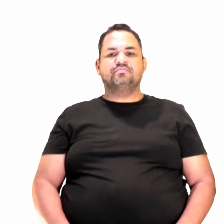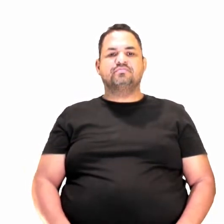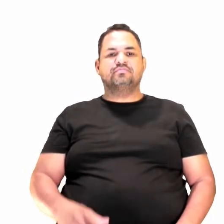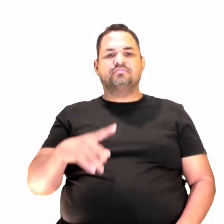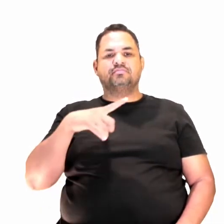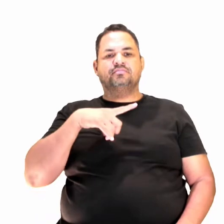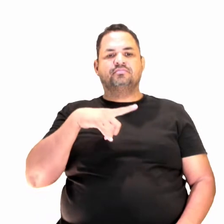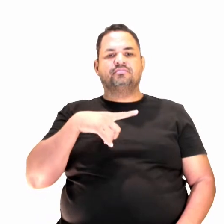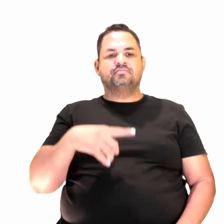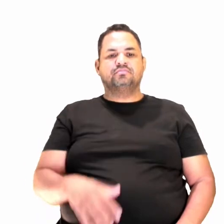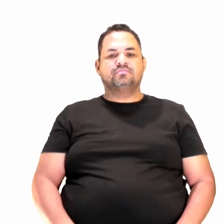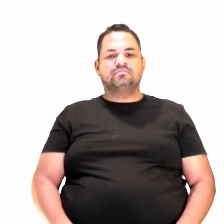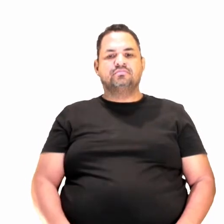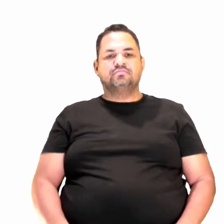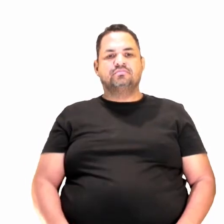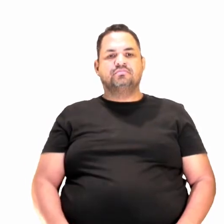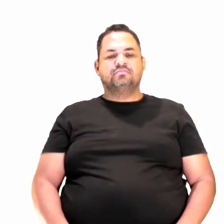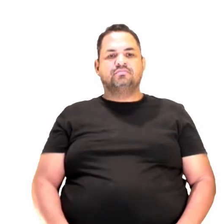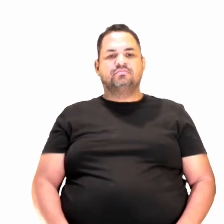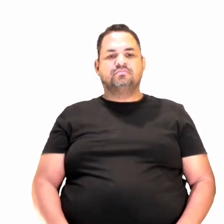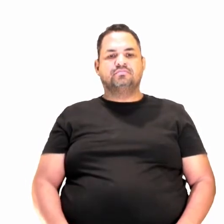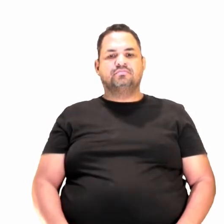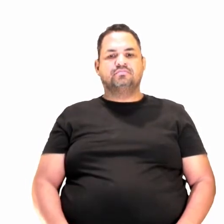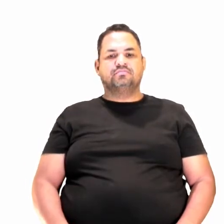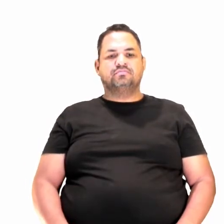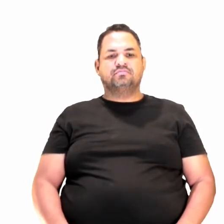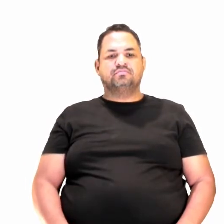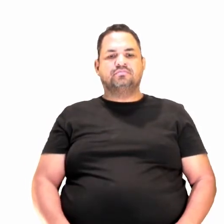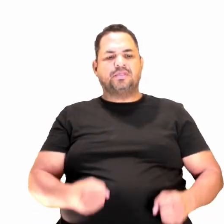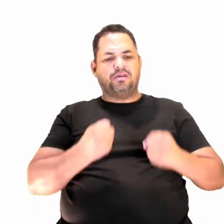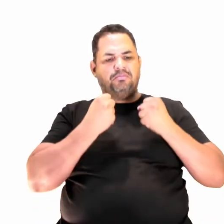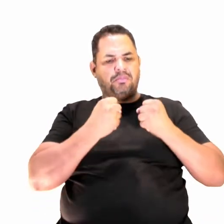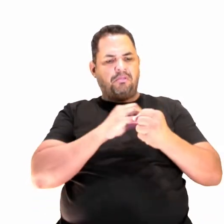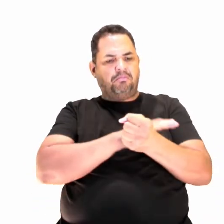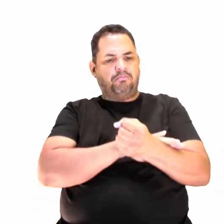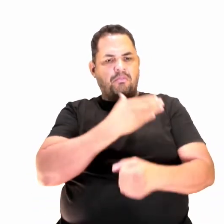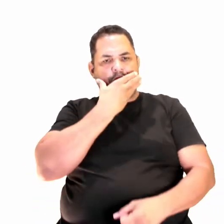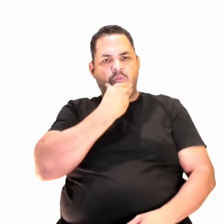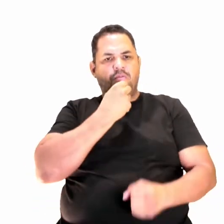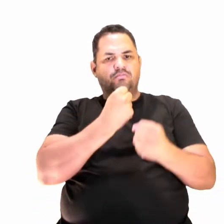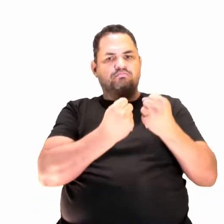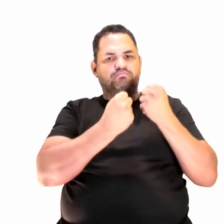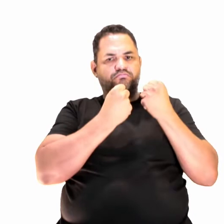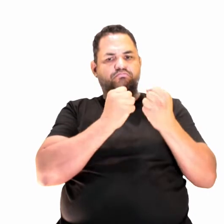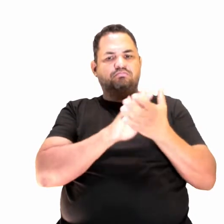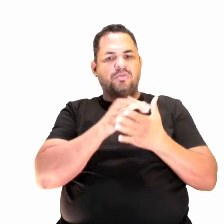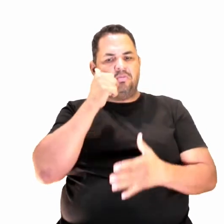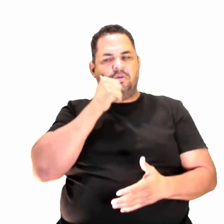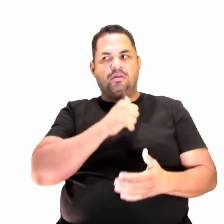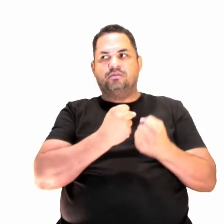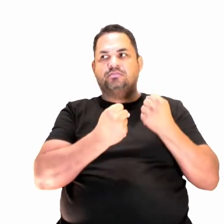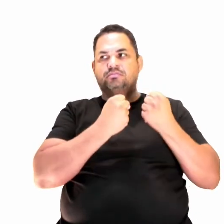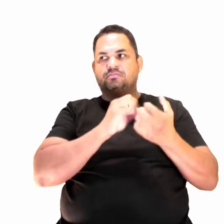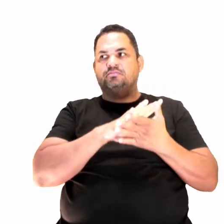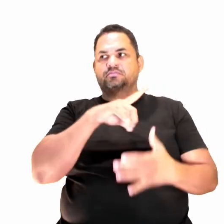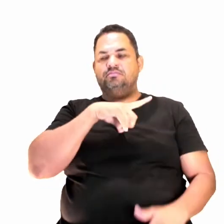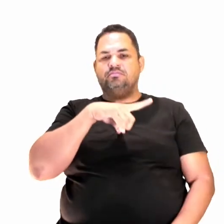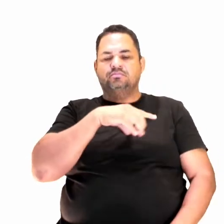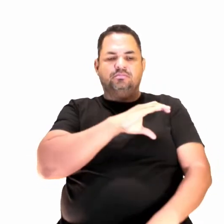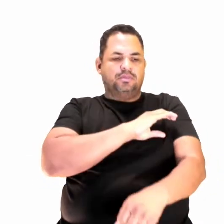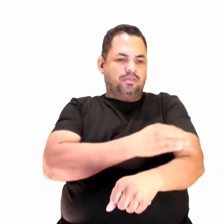gordinhos, só que uma tem um porte físico diferente do outro. Você percebe se a pessoa é mais redondinha,